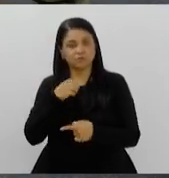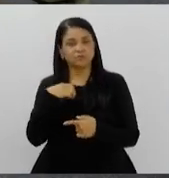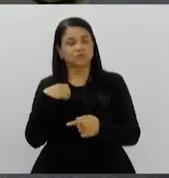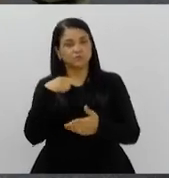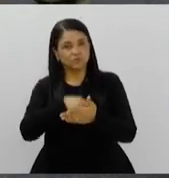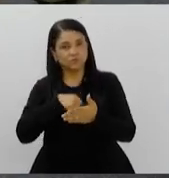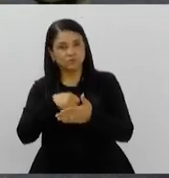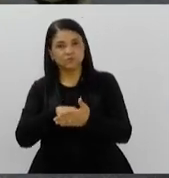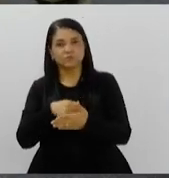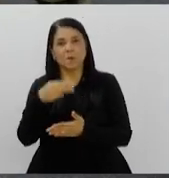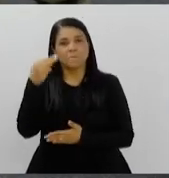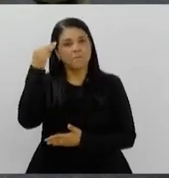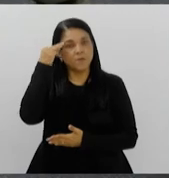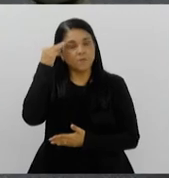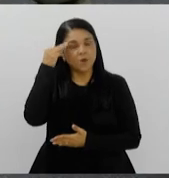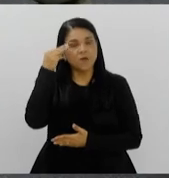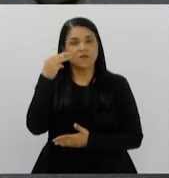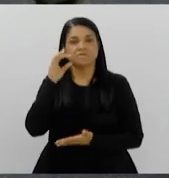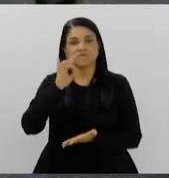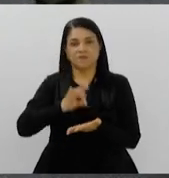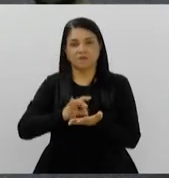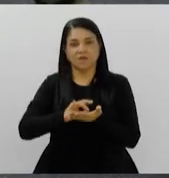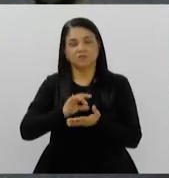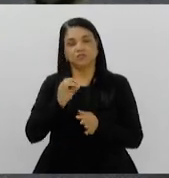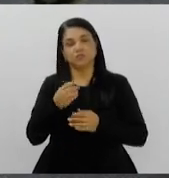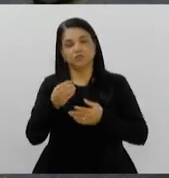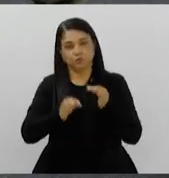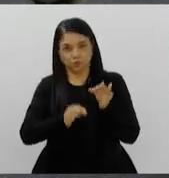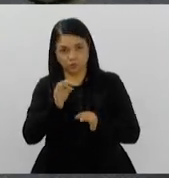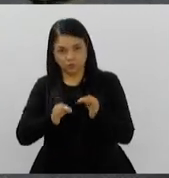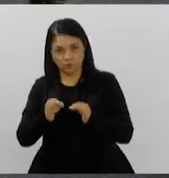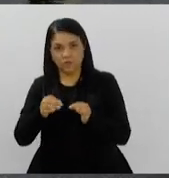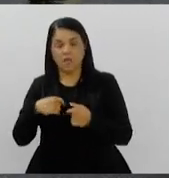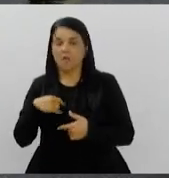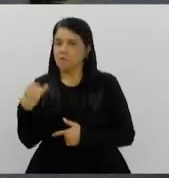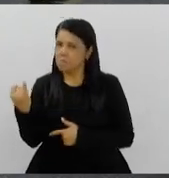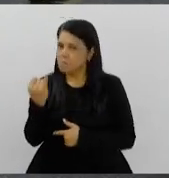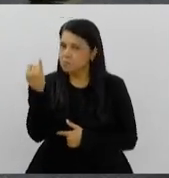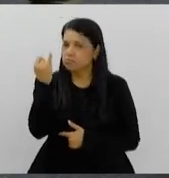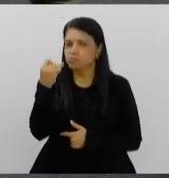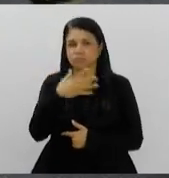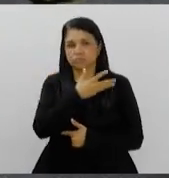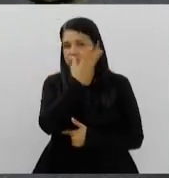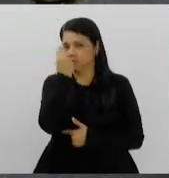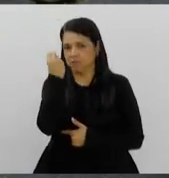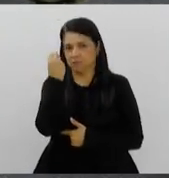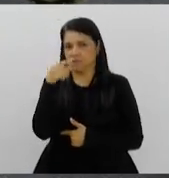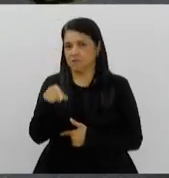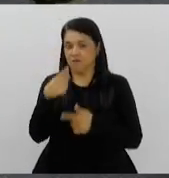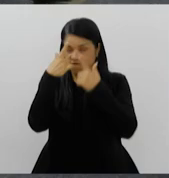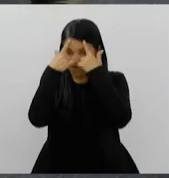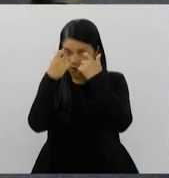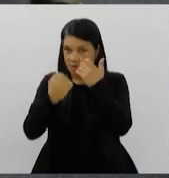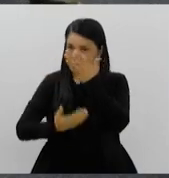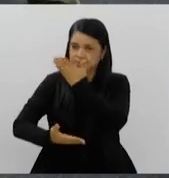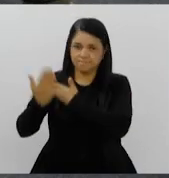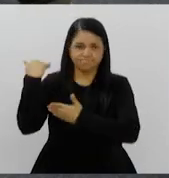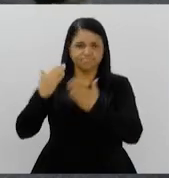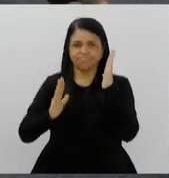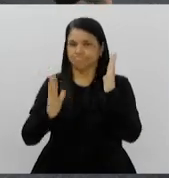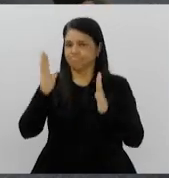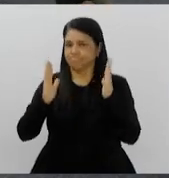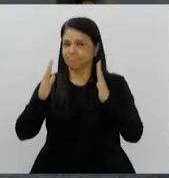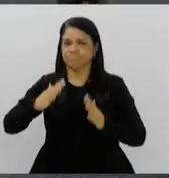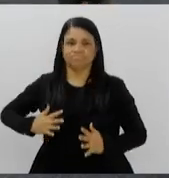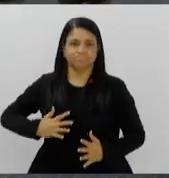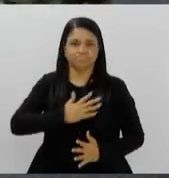memória, verdade e justiça. É muito importante que a gente não esqueça o que foi a violência que marcou esse período autoritário